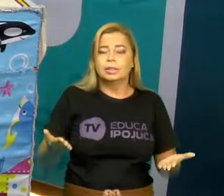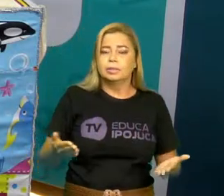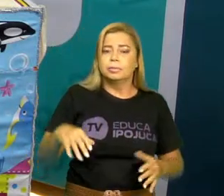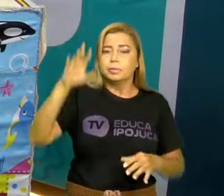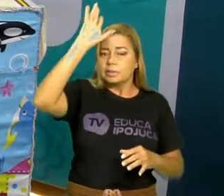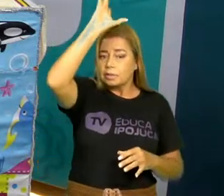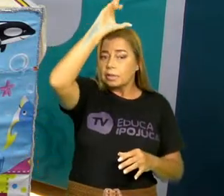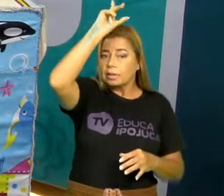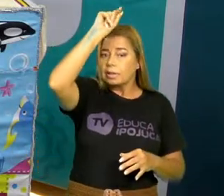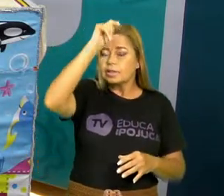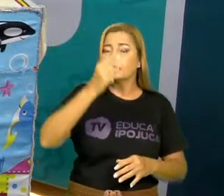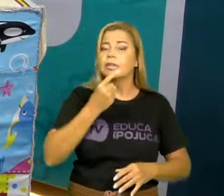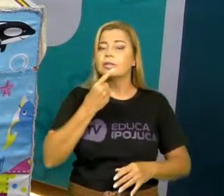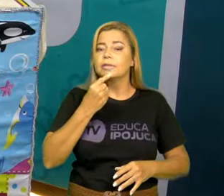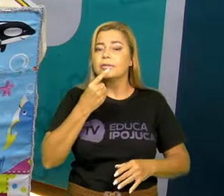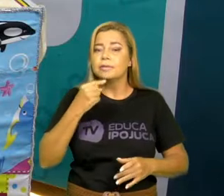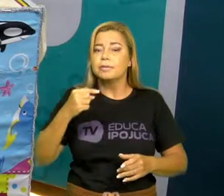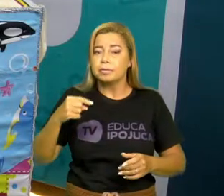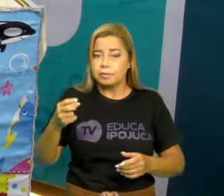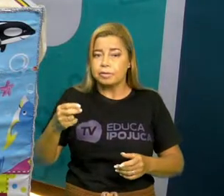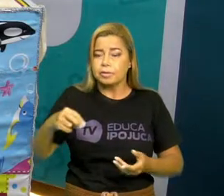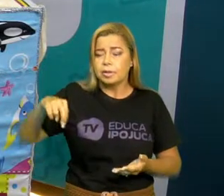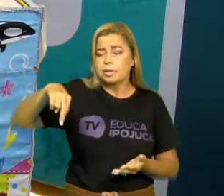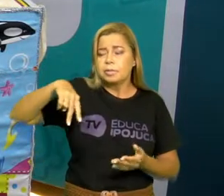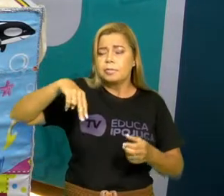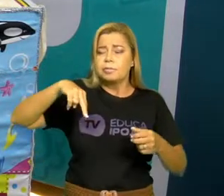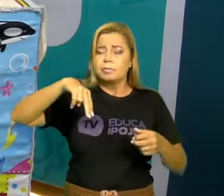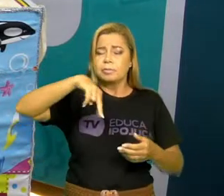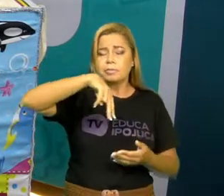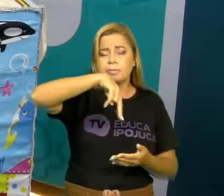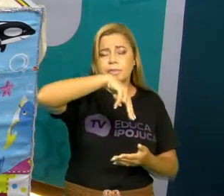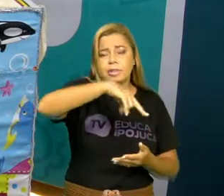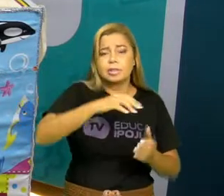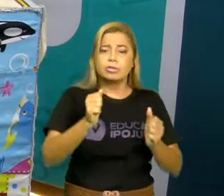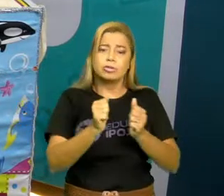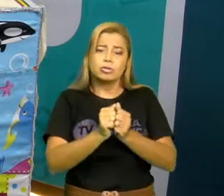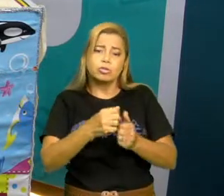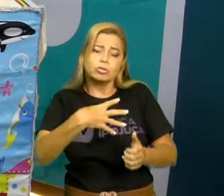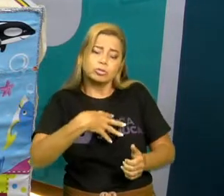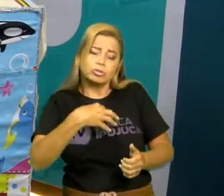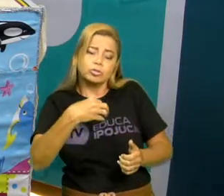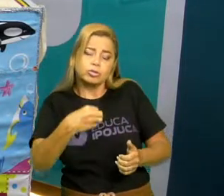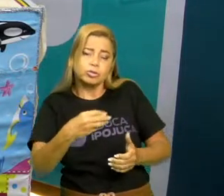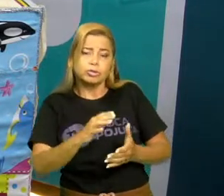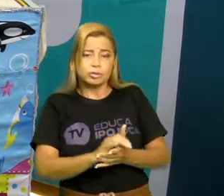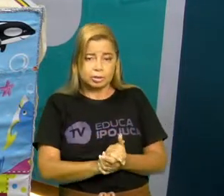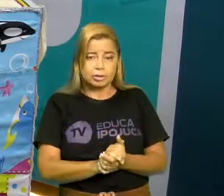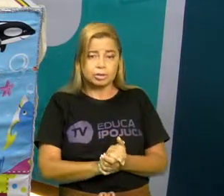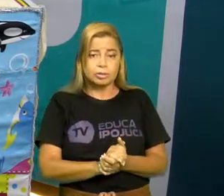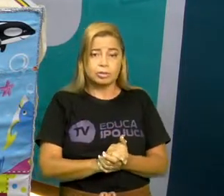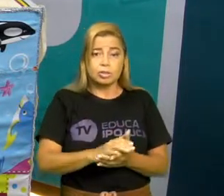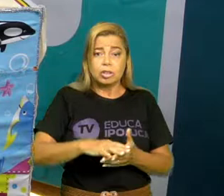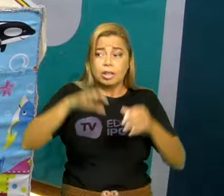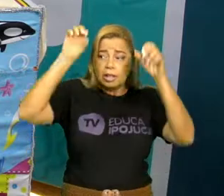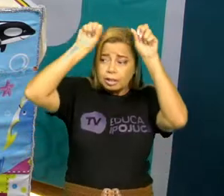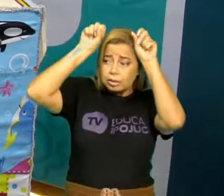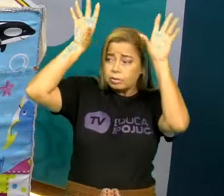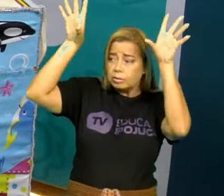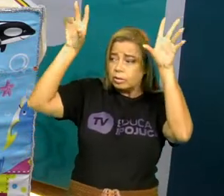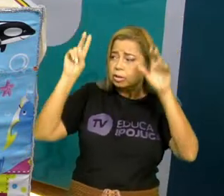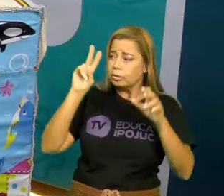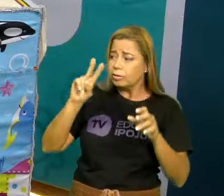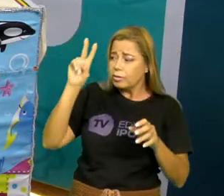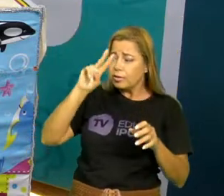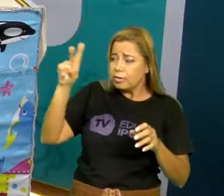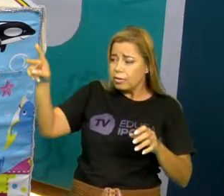estava passeando com seus pintinhos. Eita, Leiturinha. Olha o